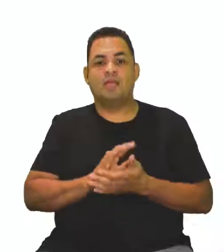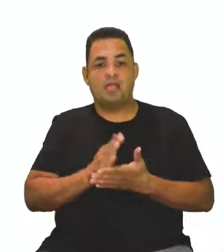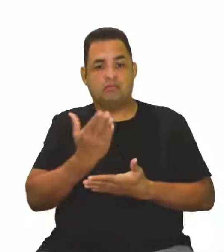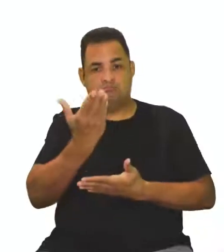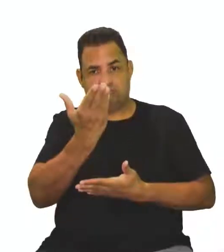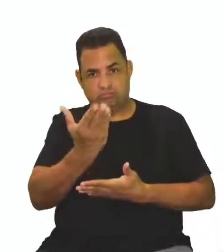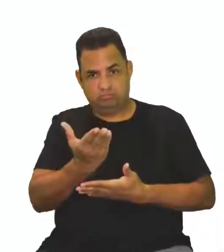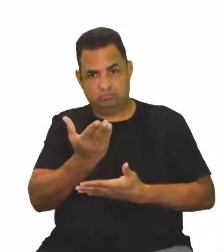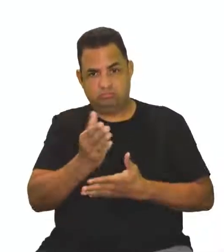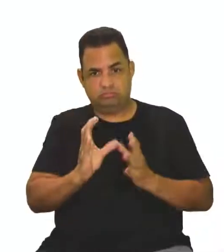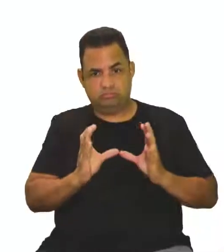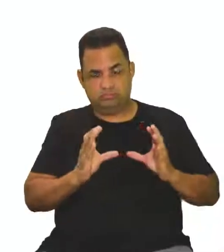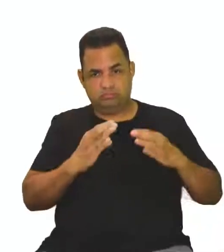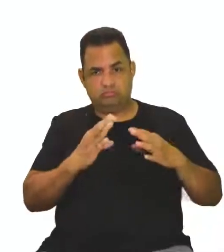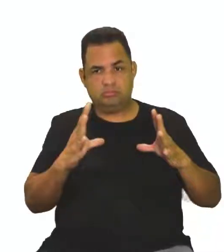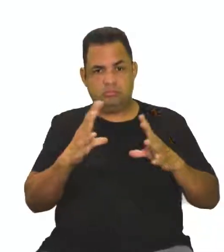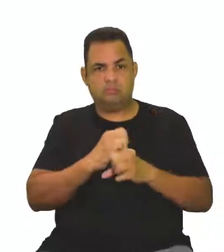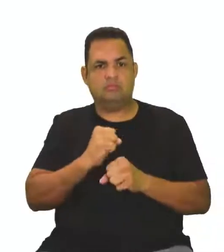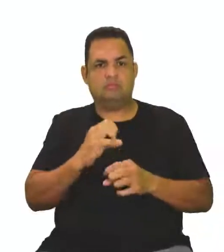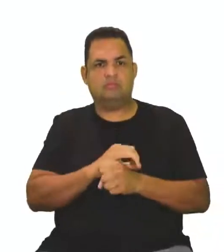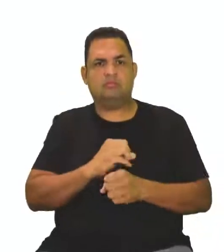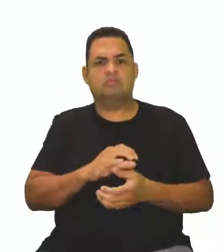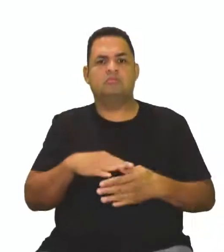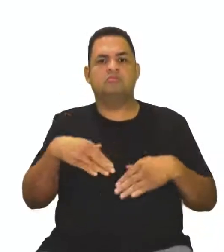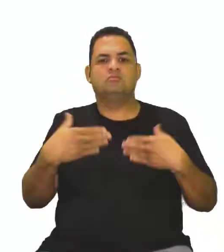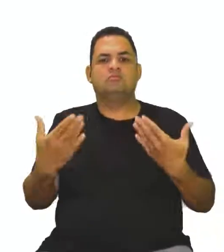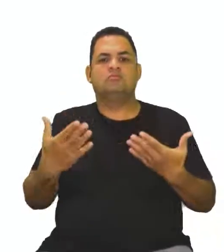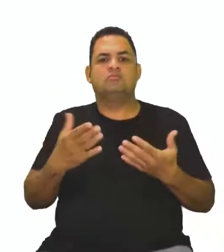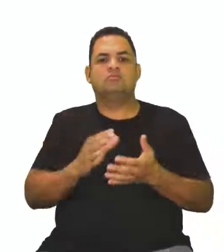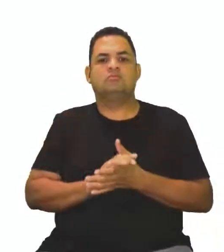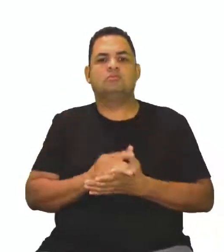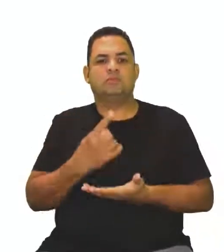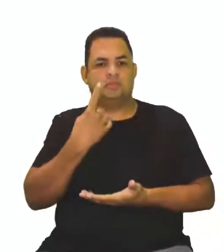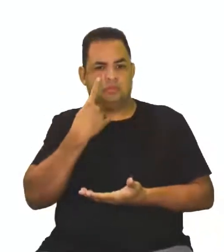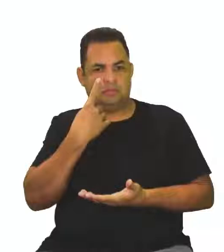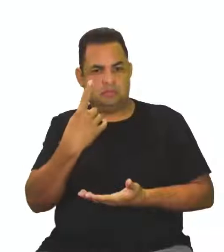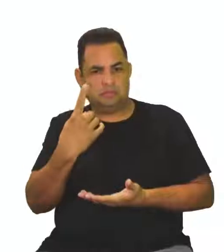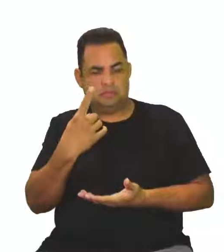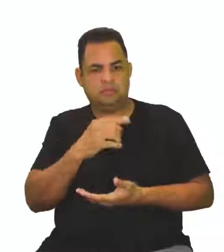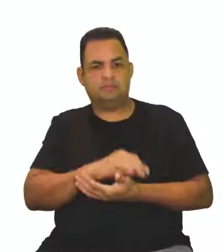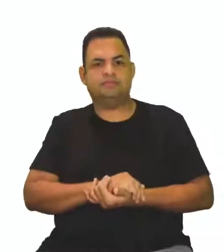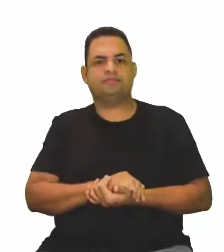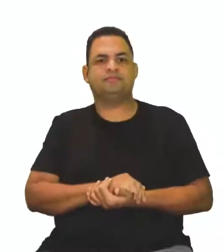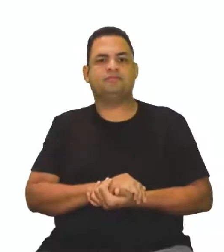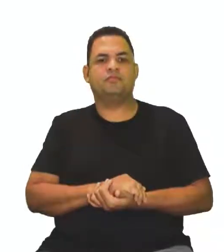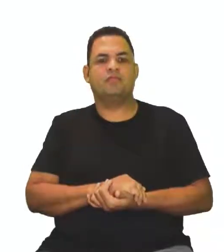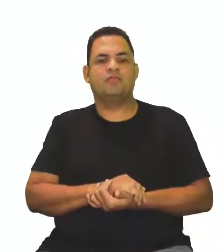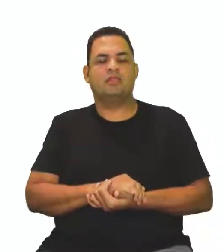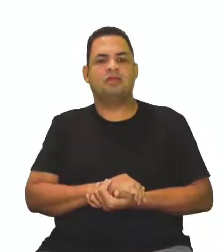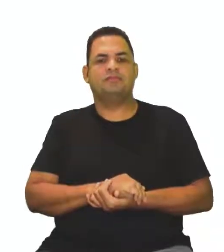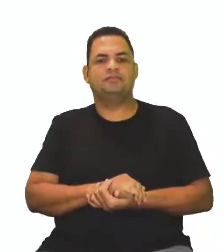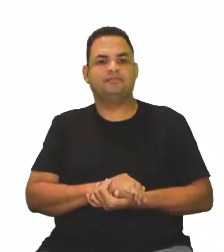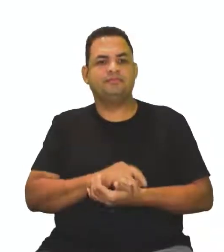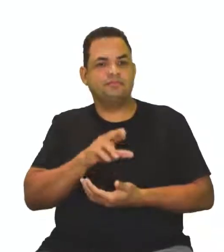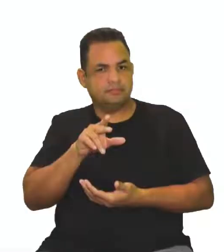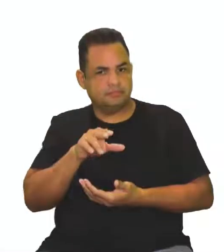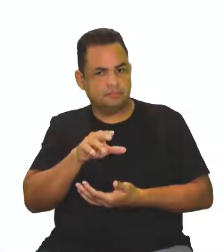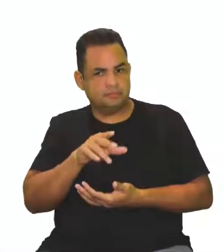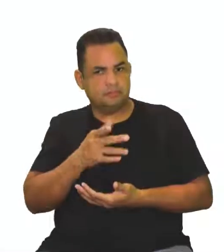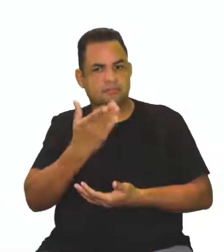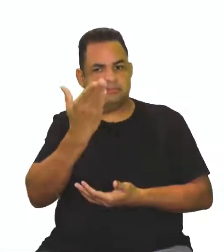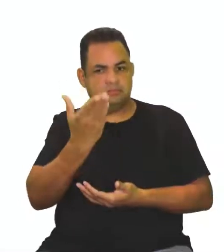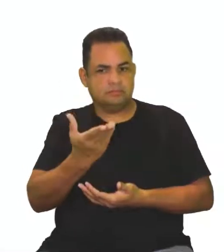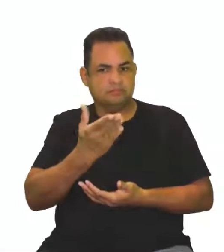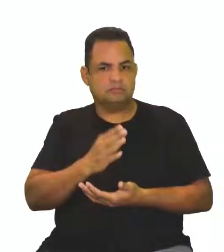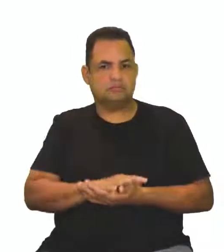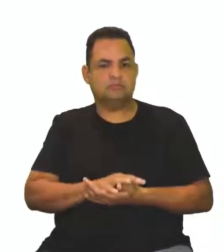circuito a seguir, calcule. Então, vocês podem ver que é aquele mesmo circuito, aquela mesma associação